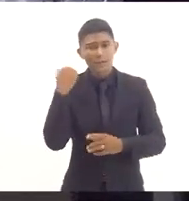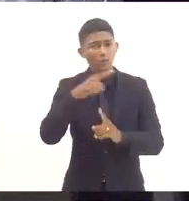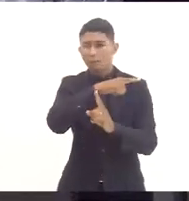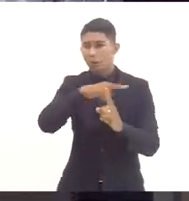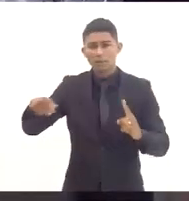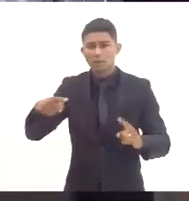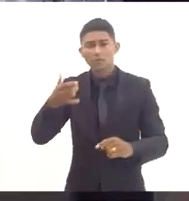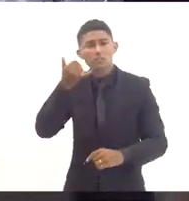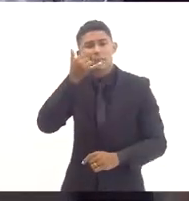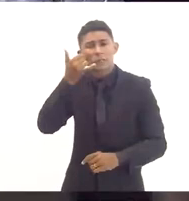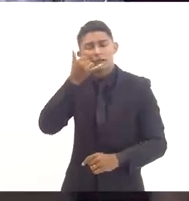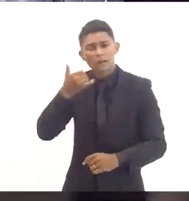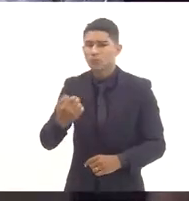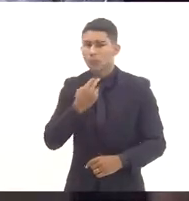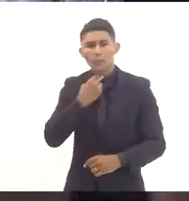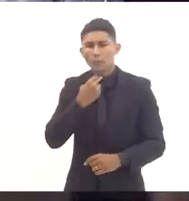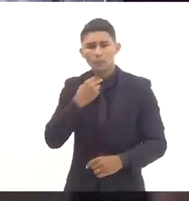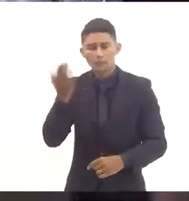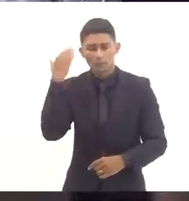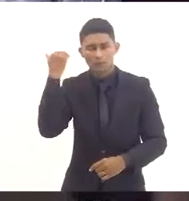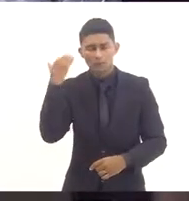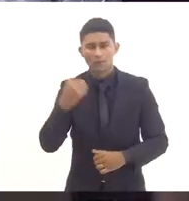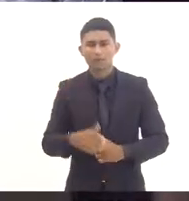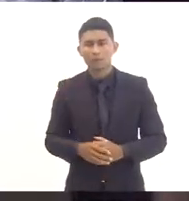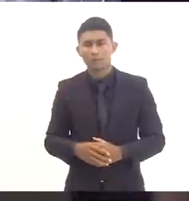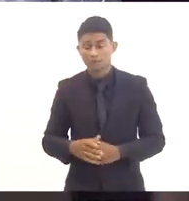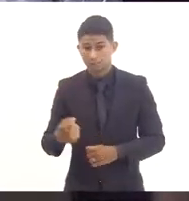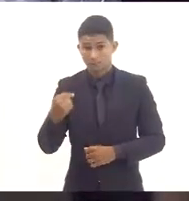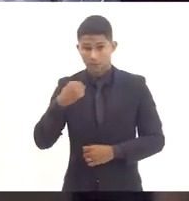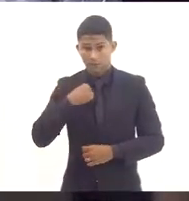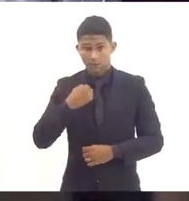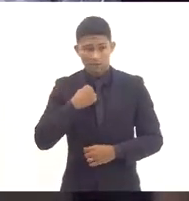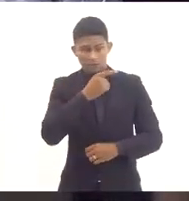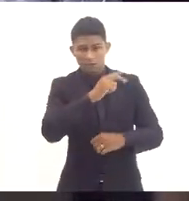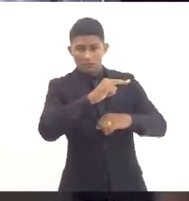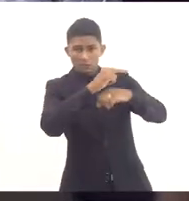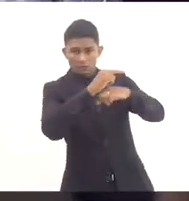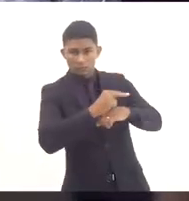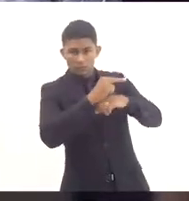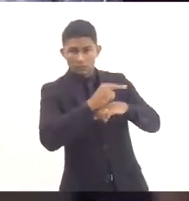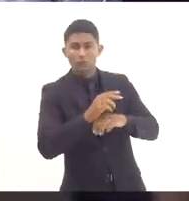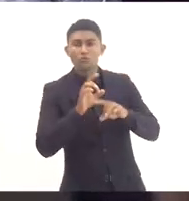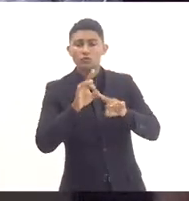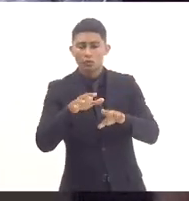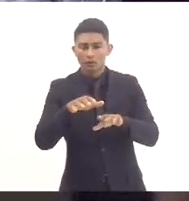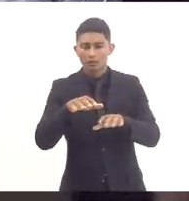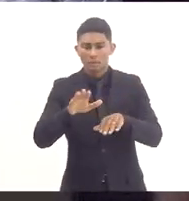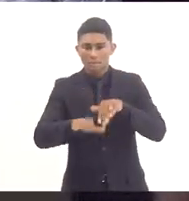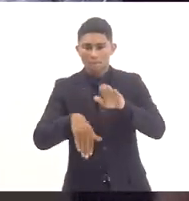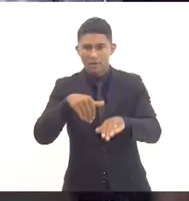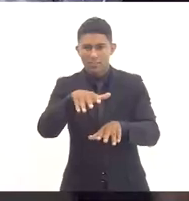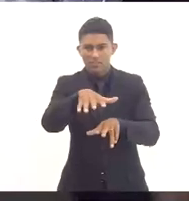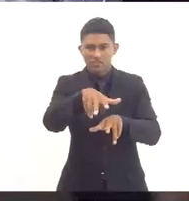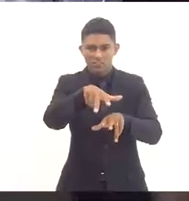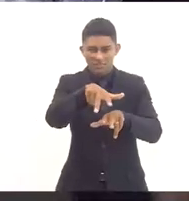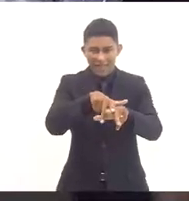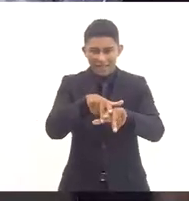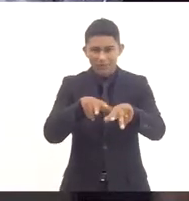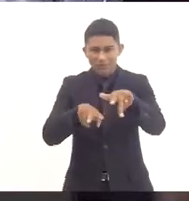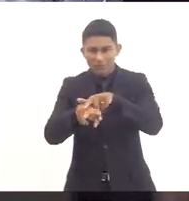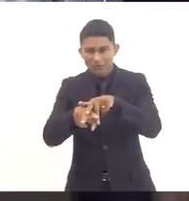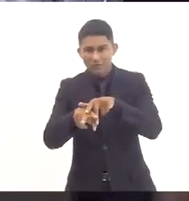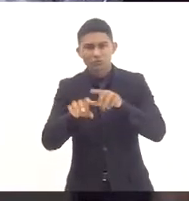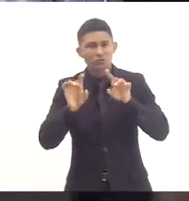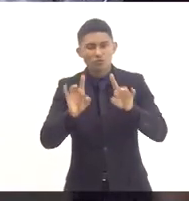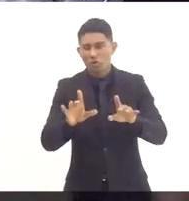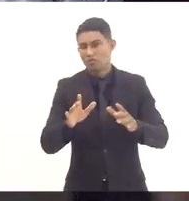ficar com o celular na maternidade eu internei só de chinelo a única coisa minha que